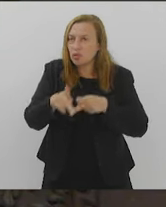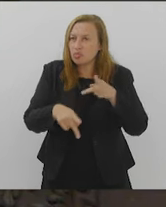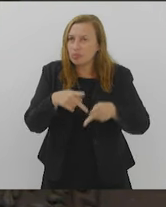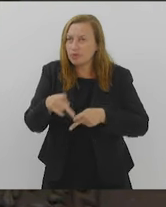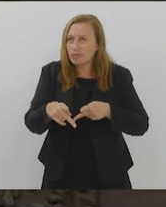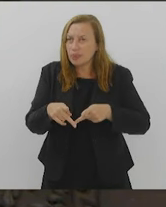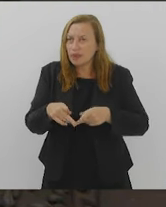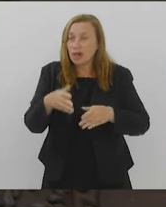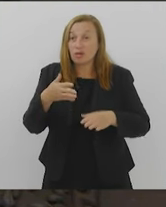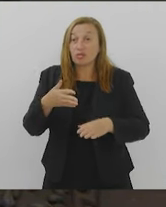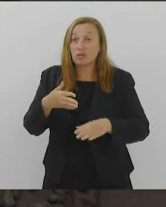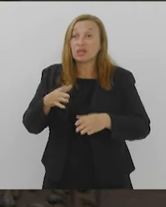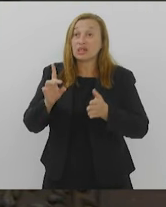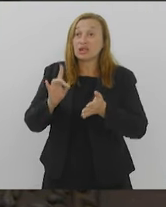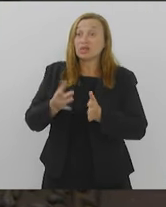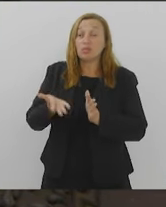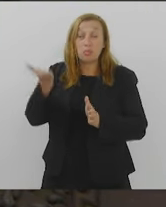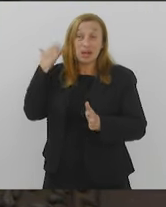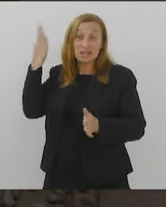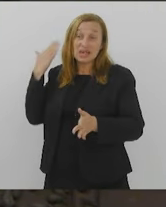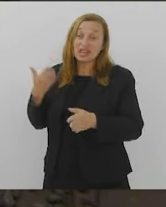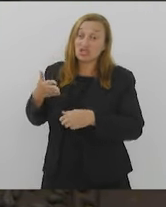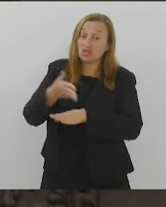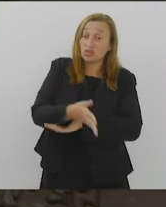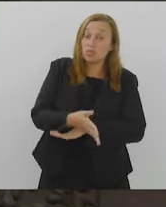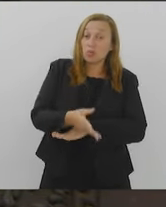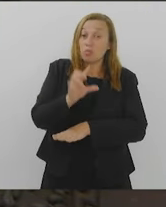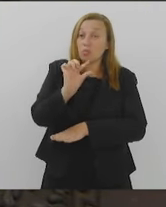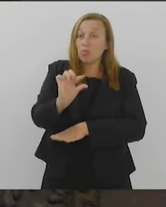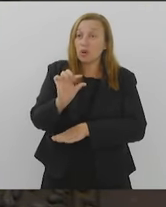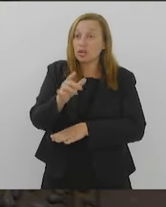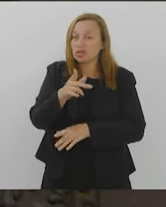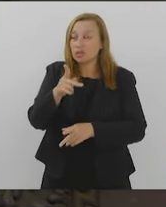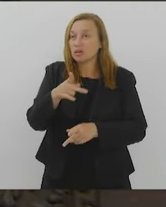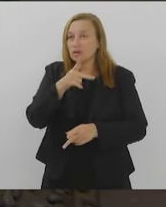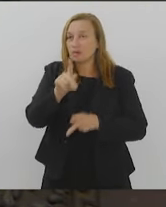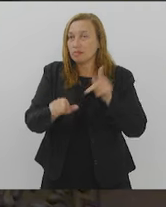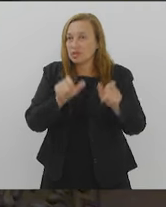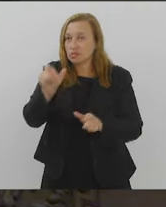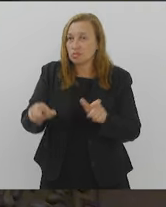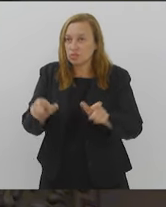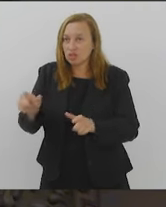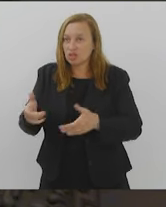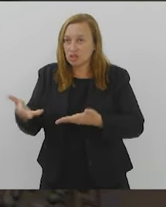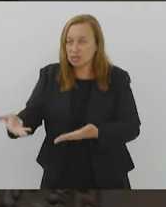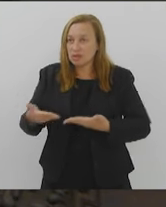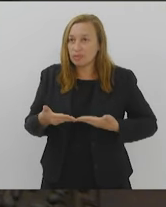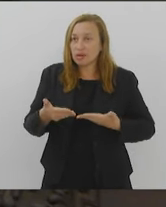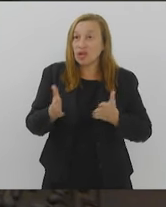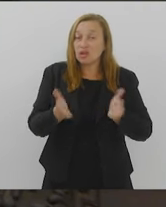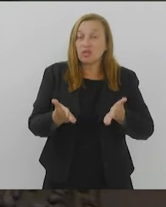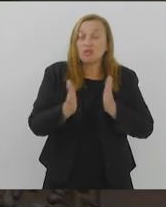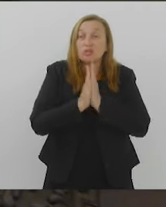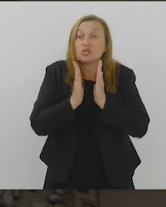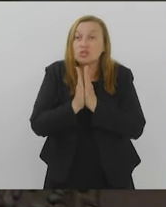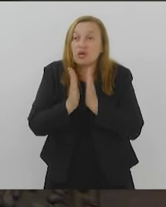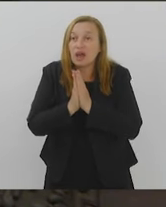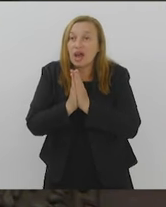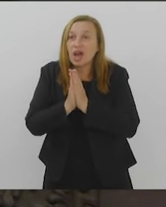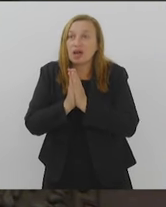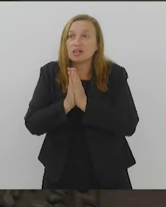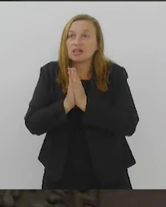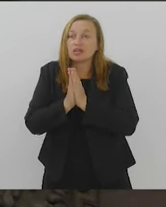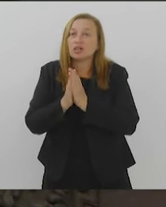pouquíssimas pessoas. E nós vamos cantar muito, nós vamos orar muito, nós vamos plantar uma oliveira